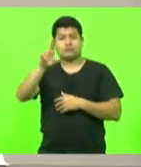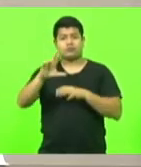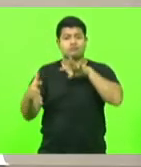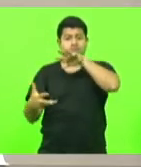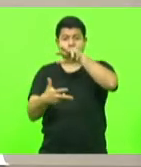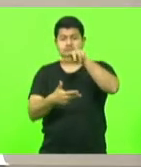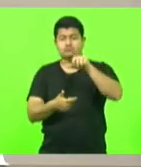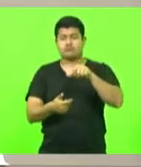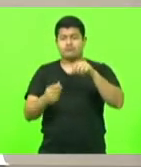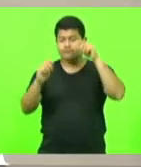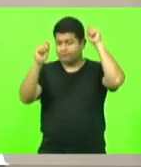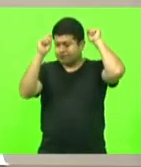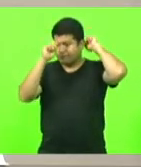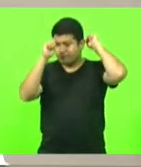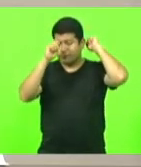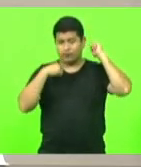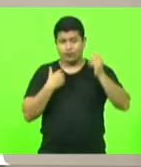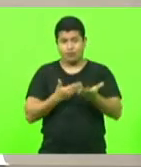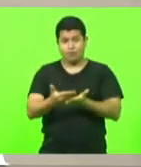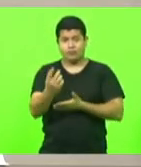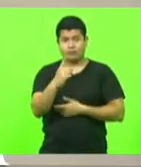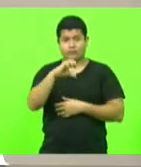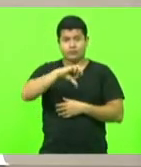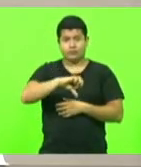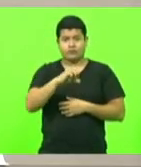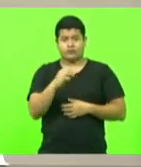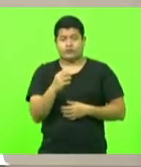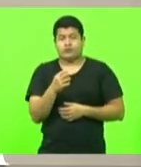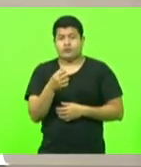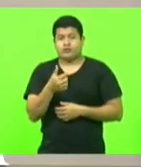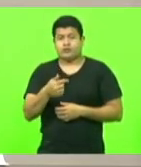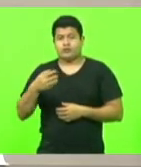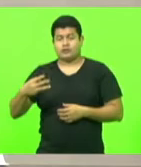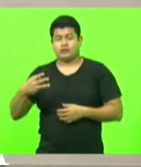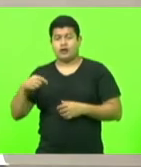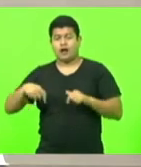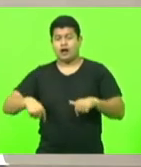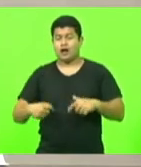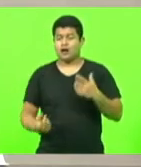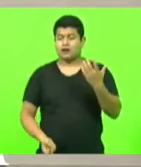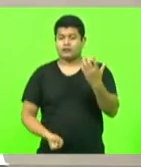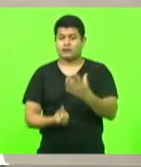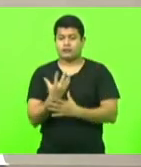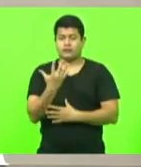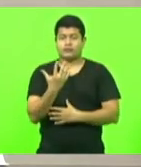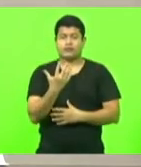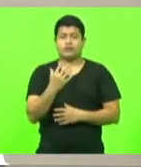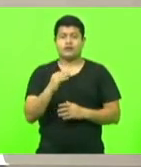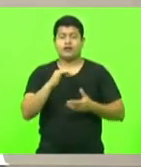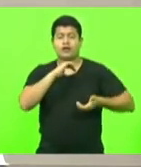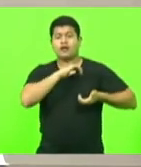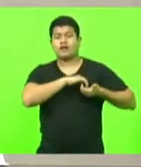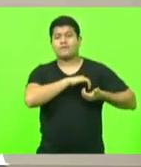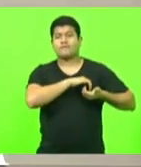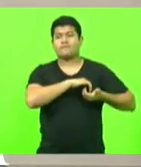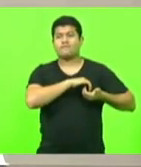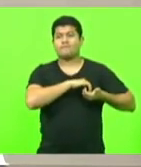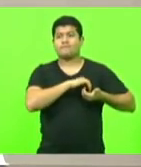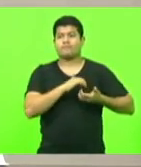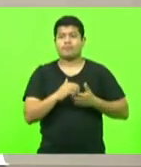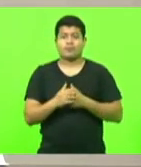Aqui em Santa Catarina, em 1973, foi fundada a Defesa Civil. E muitos